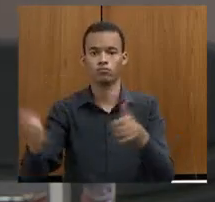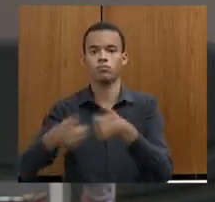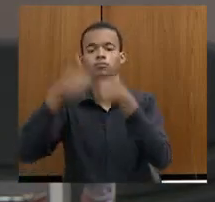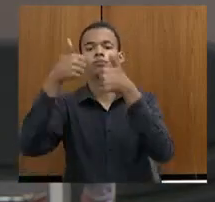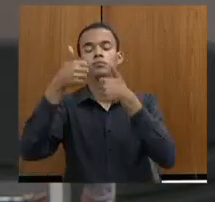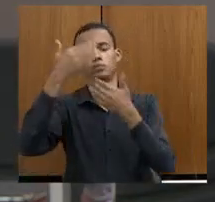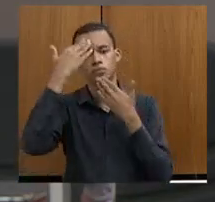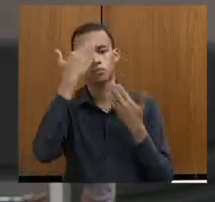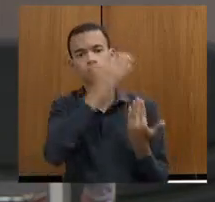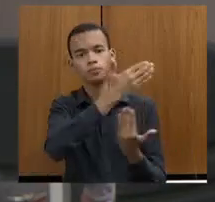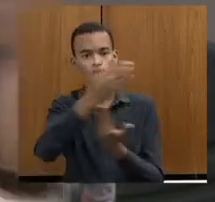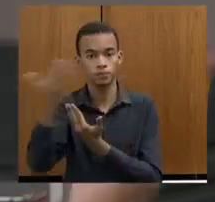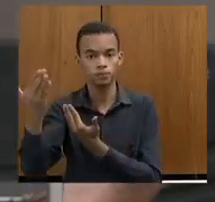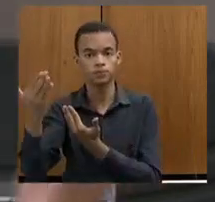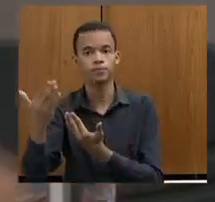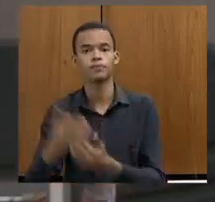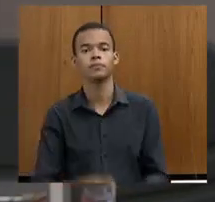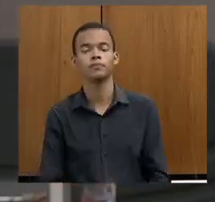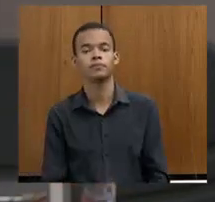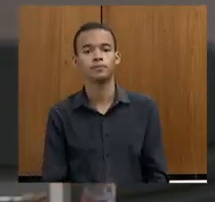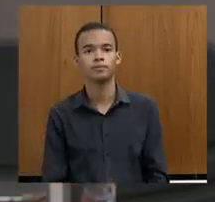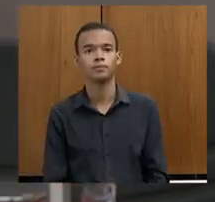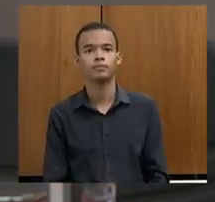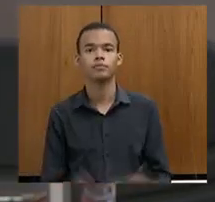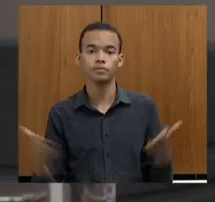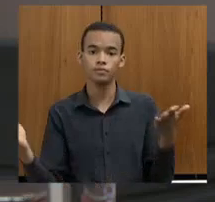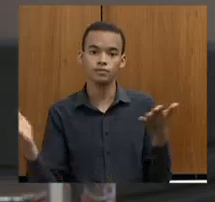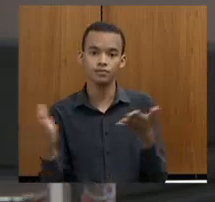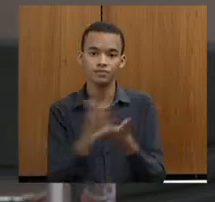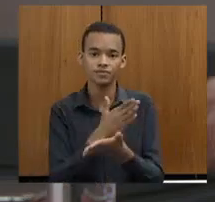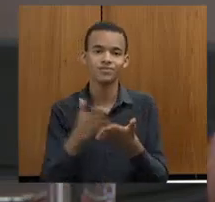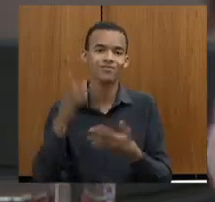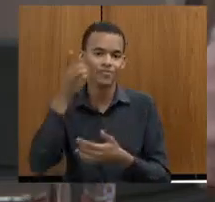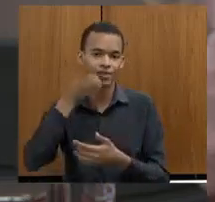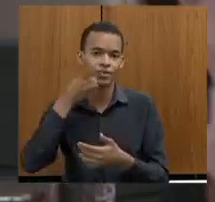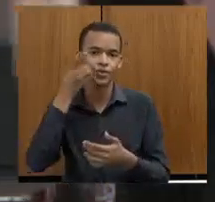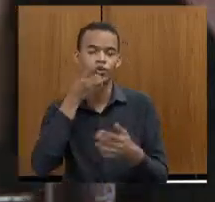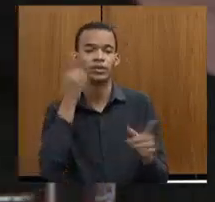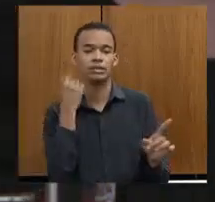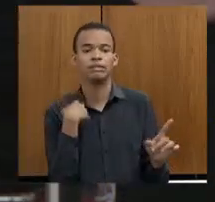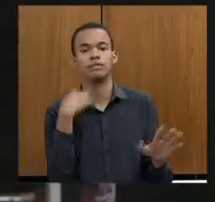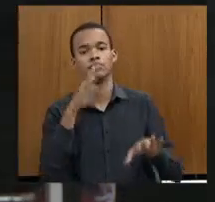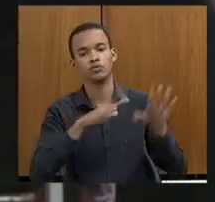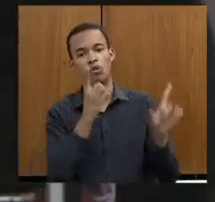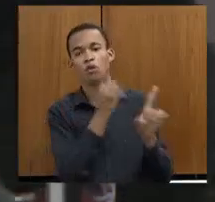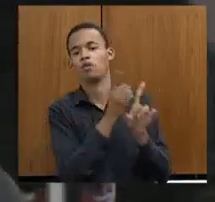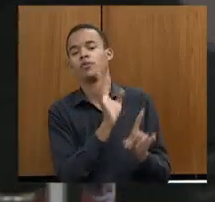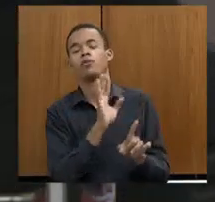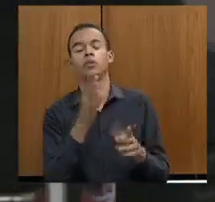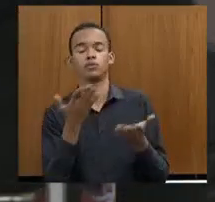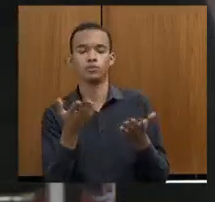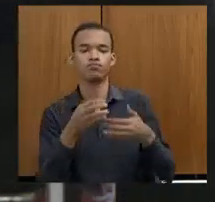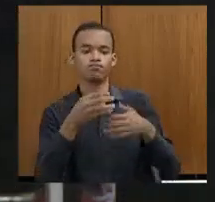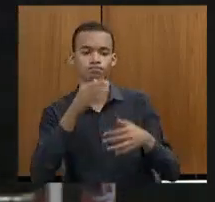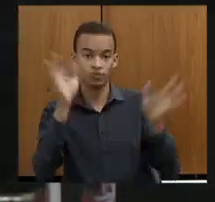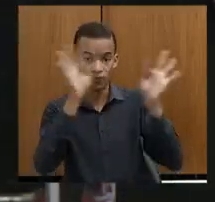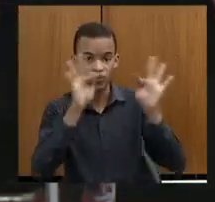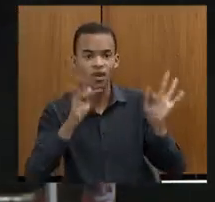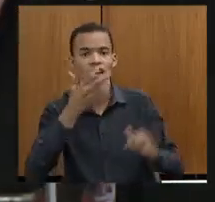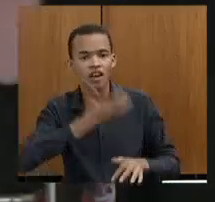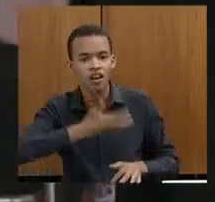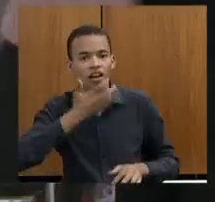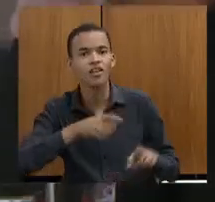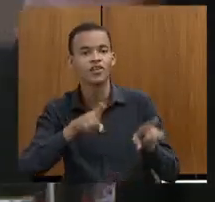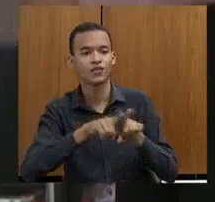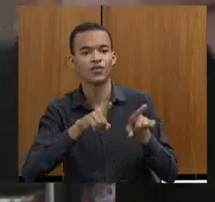Muito obrigado a todos ao que a gente não aos que a gente não se encontrar mais feliz natal um ótimo Ano Novo no 2023 de